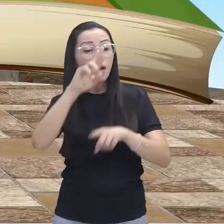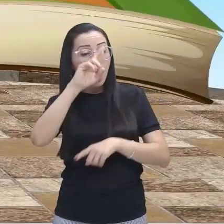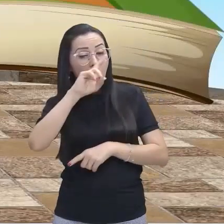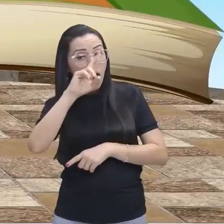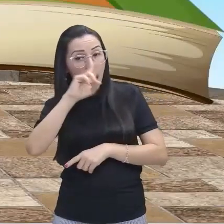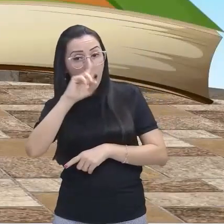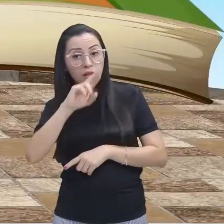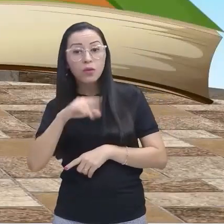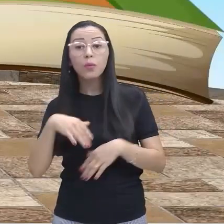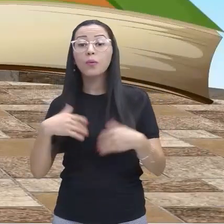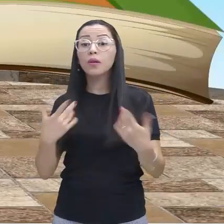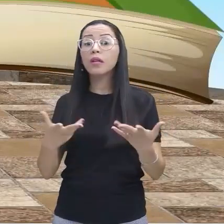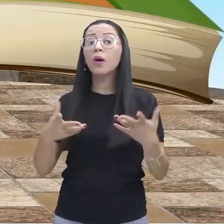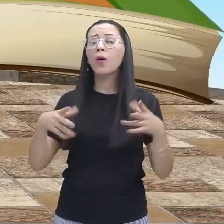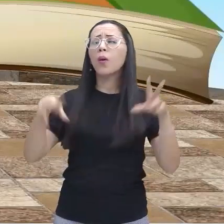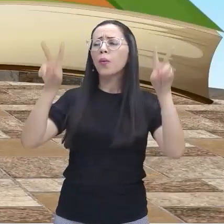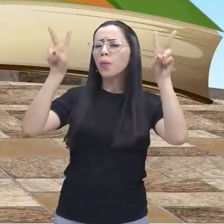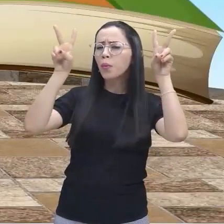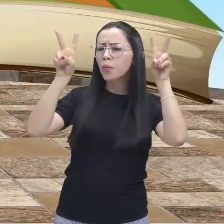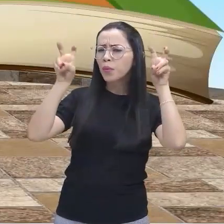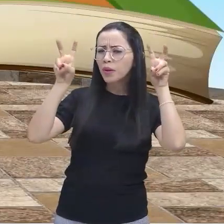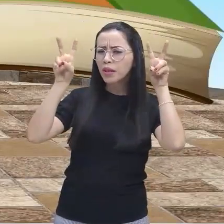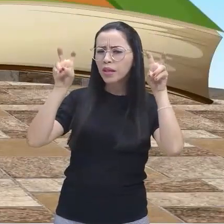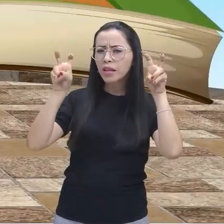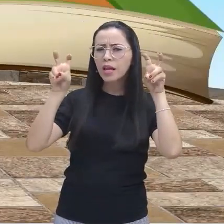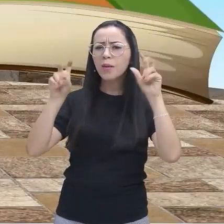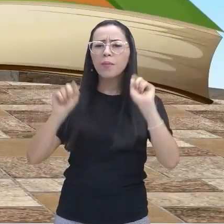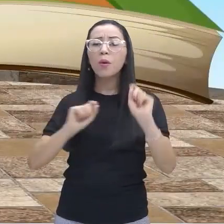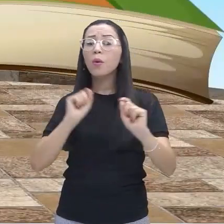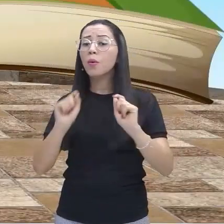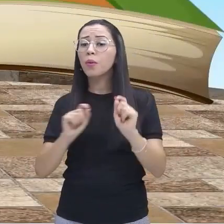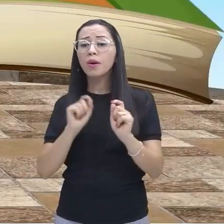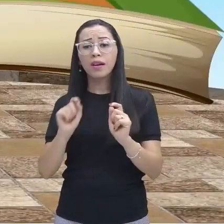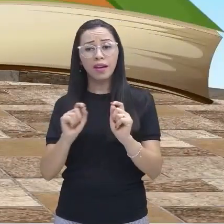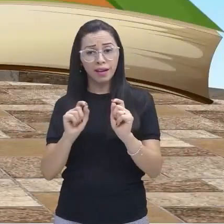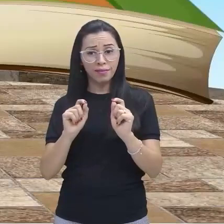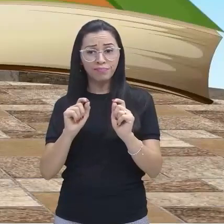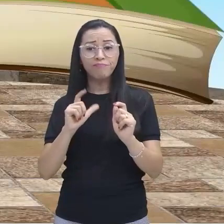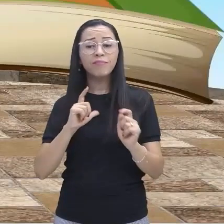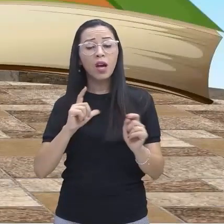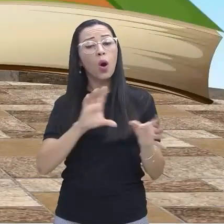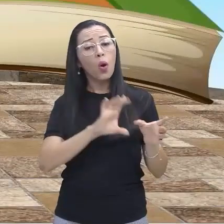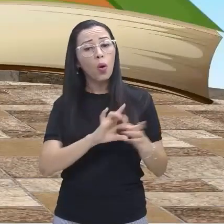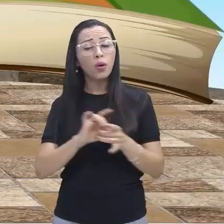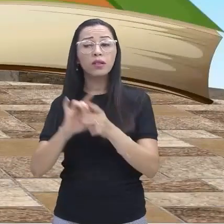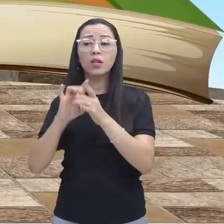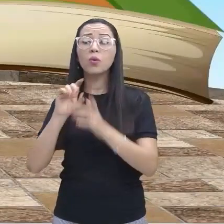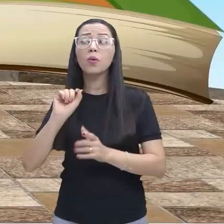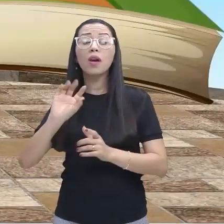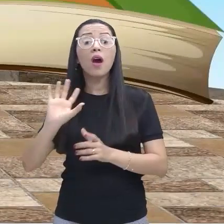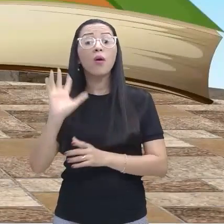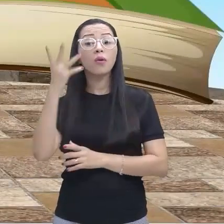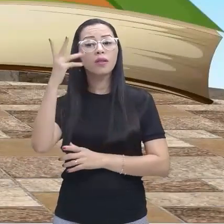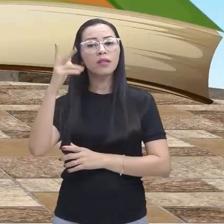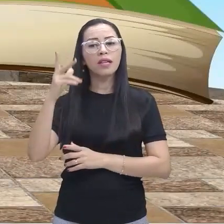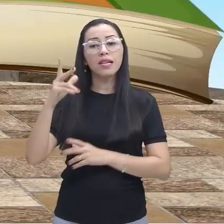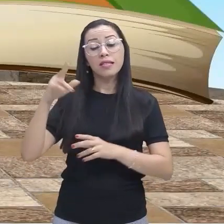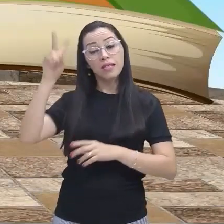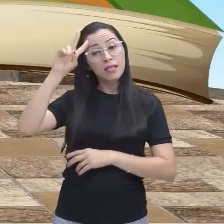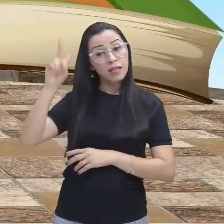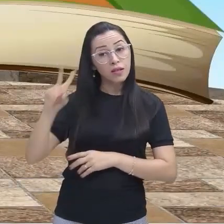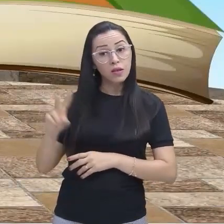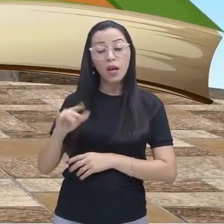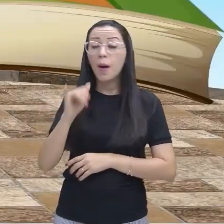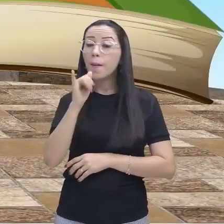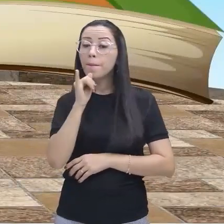que o tema está ligado ao que acontece na história. Se o título é o